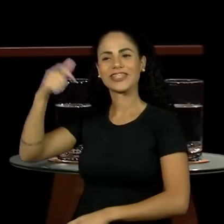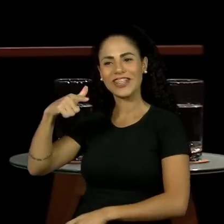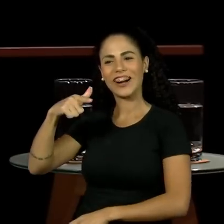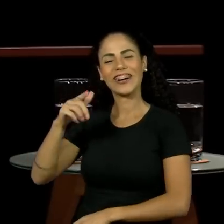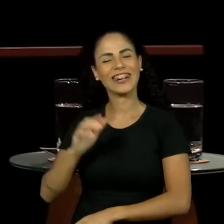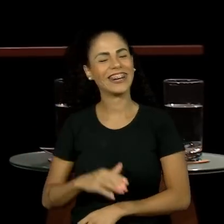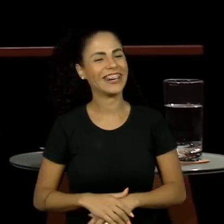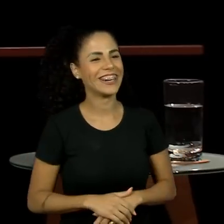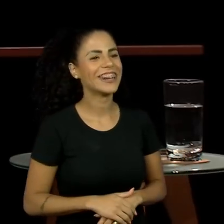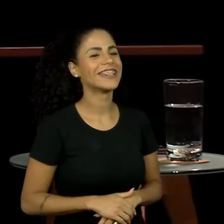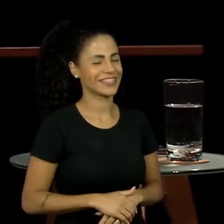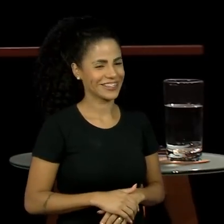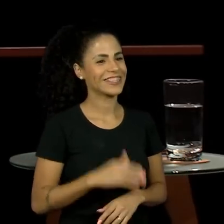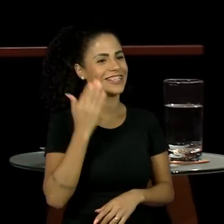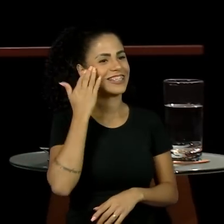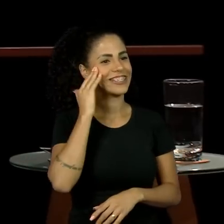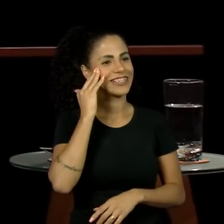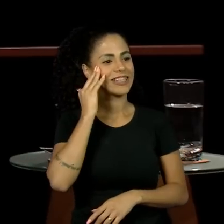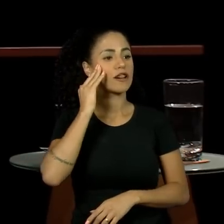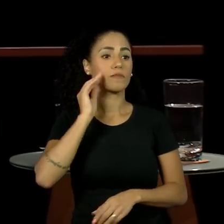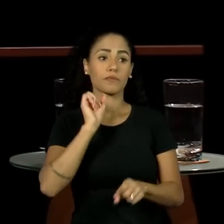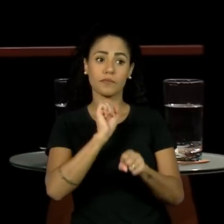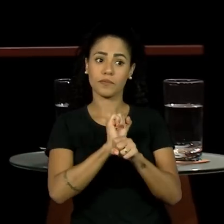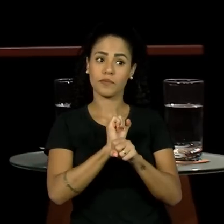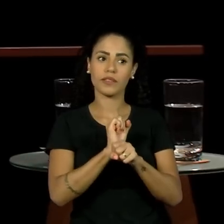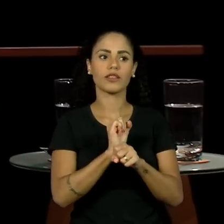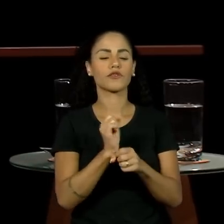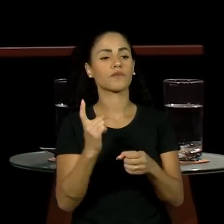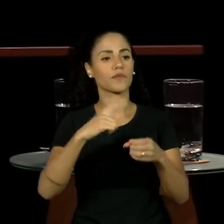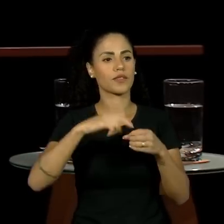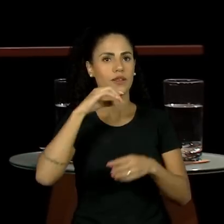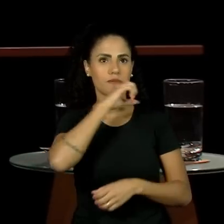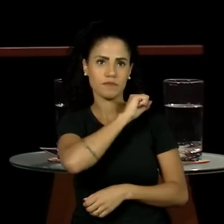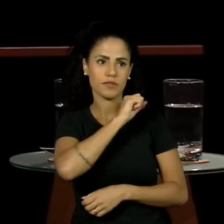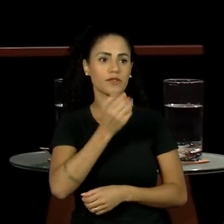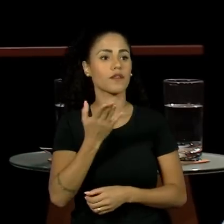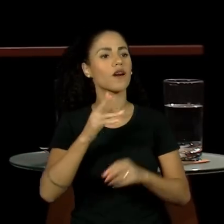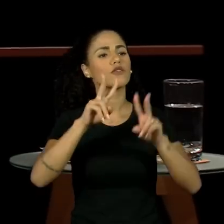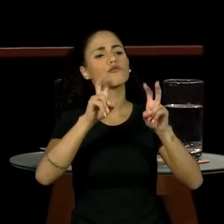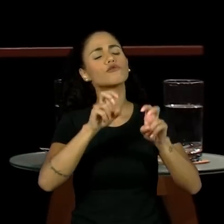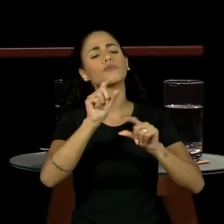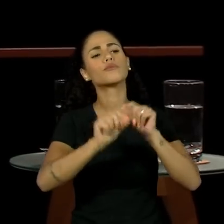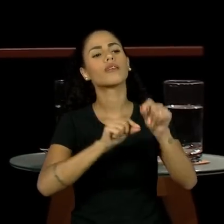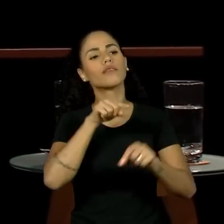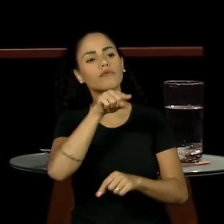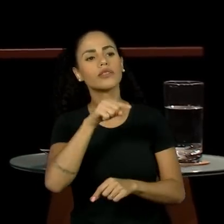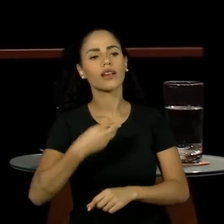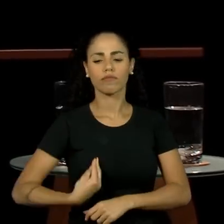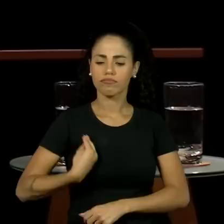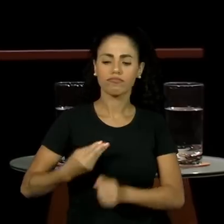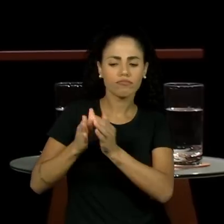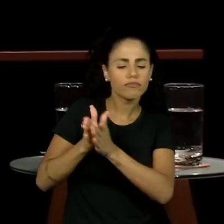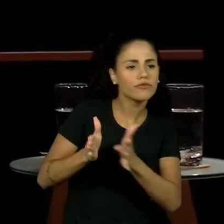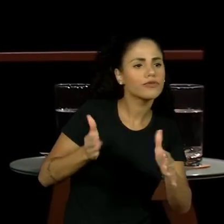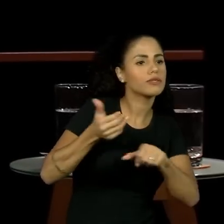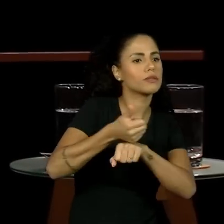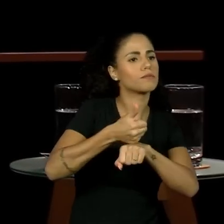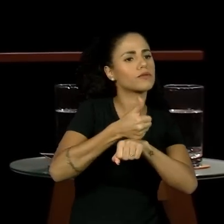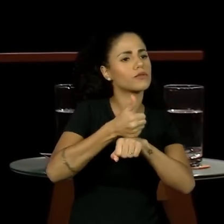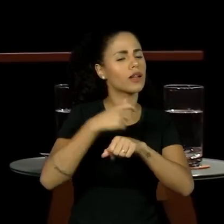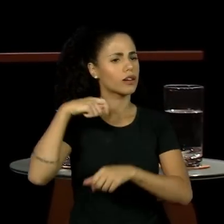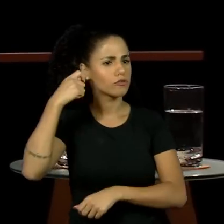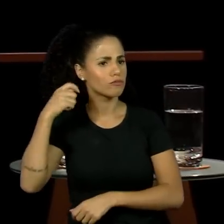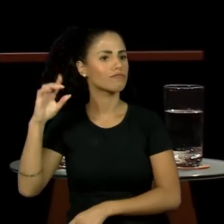sol. Bom, a gente vai para mais um intervalo. A gente volta já já para falar um pouco mais sobre a sua carreira como ator,